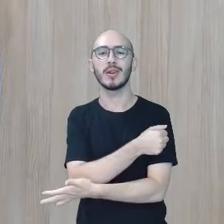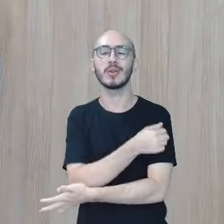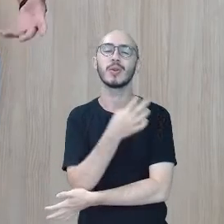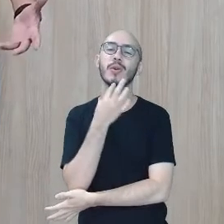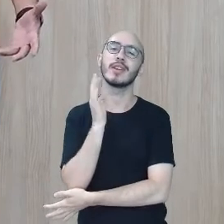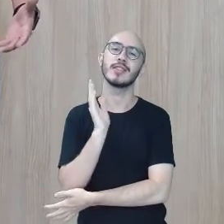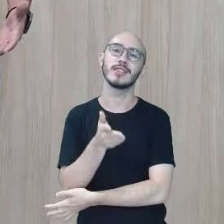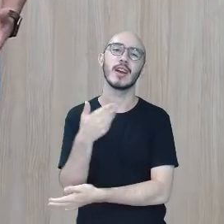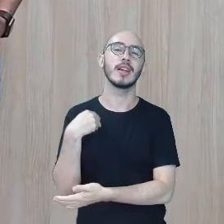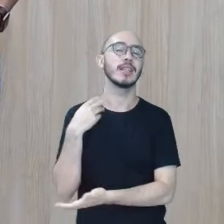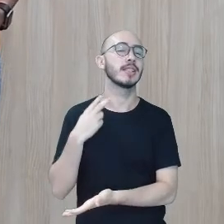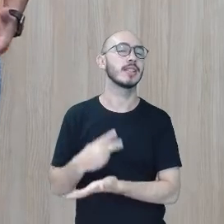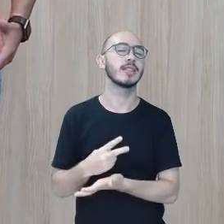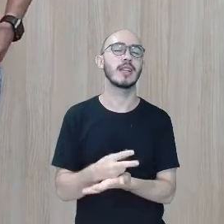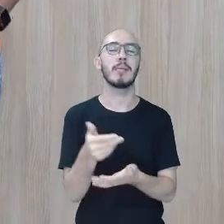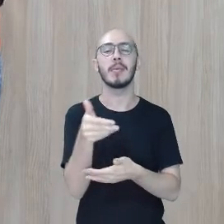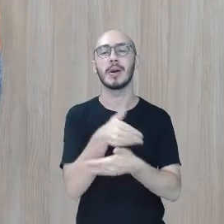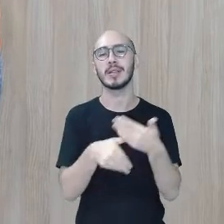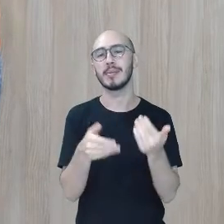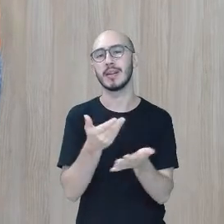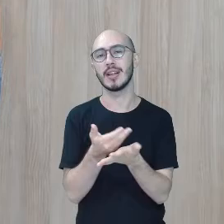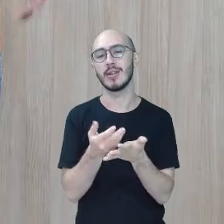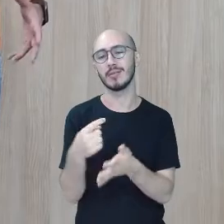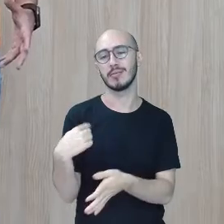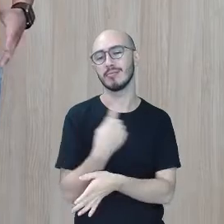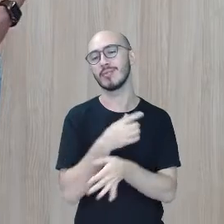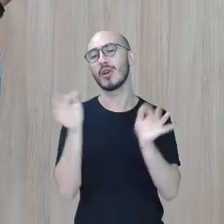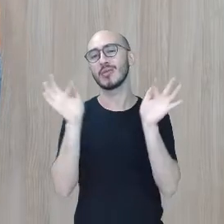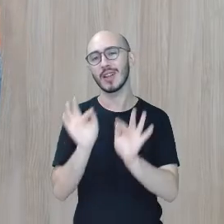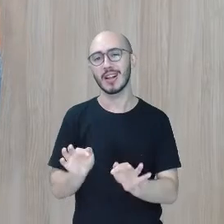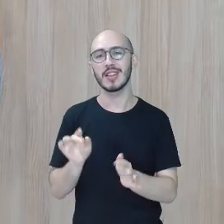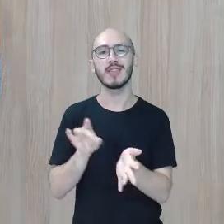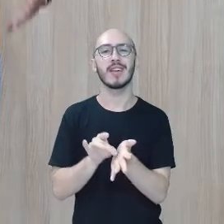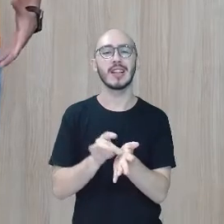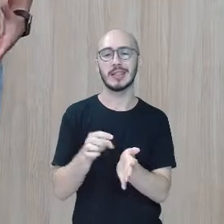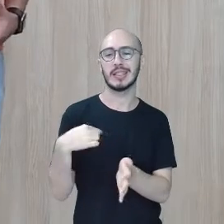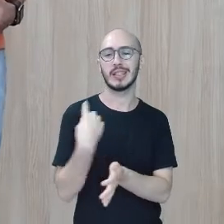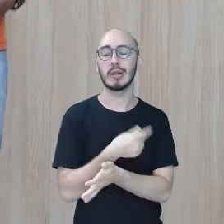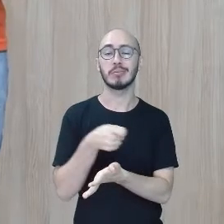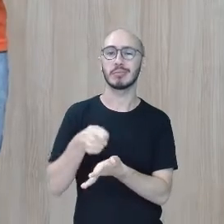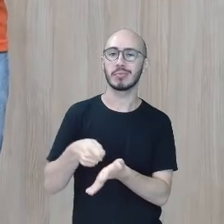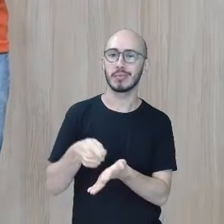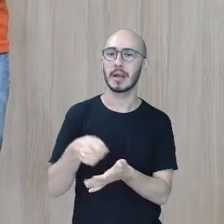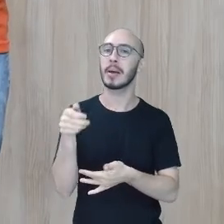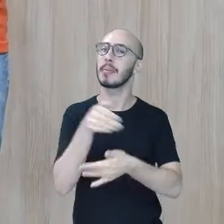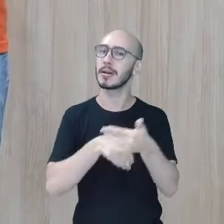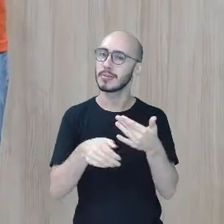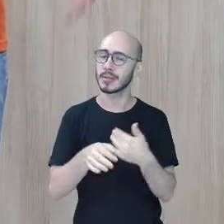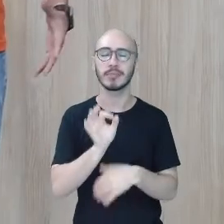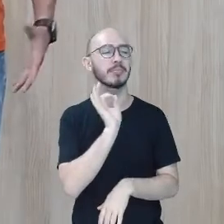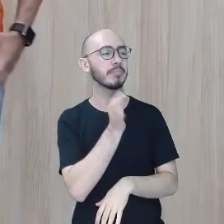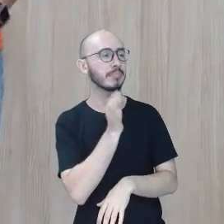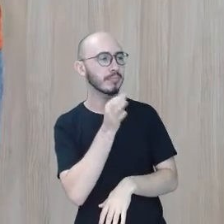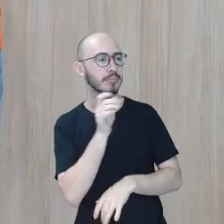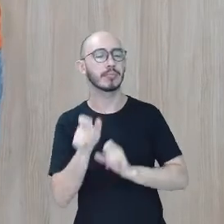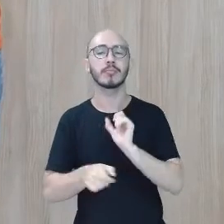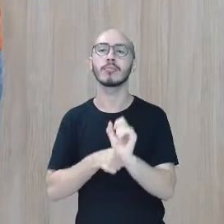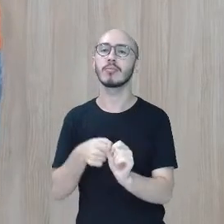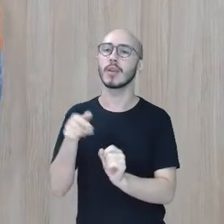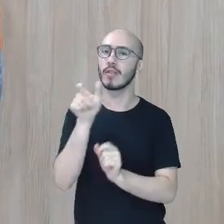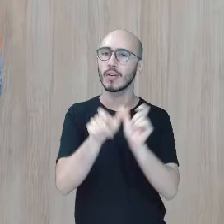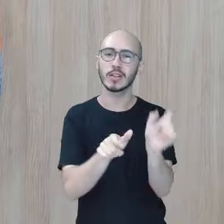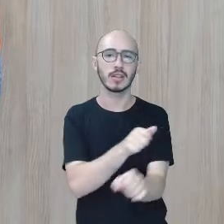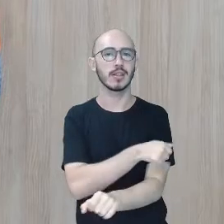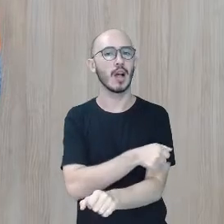estão sempre presentes aqui na nossa aula e a gente fica bastante feliz, a gente começa a cobrar, né, Dini, a participação desse pessoal aqui